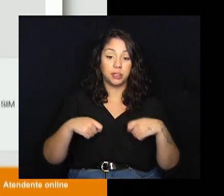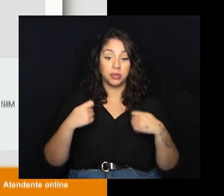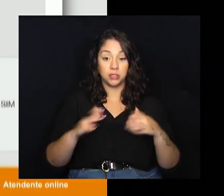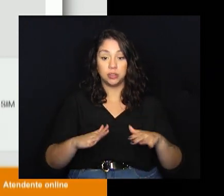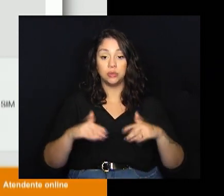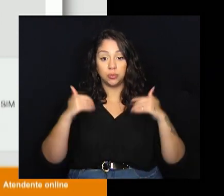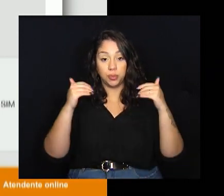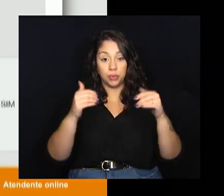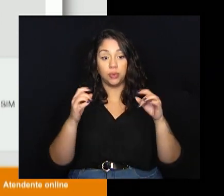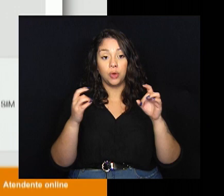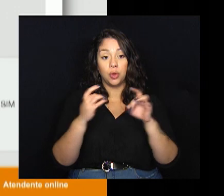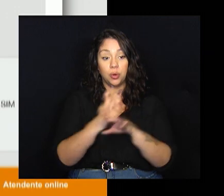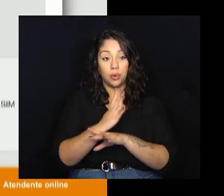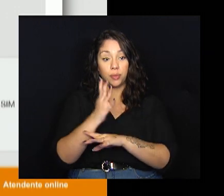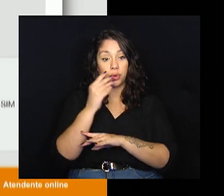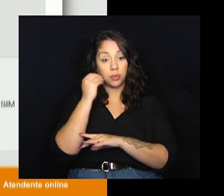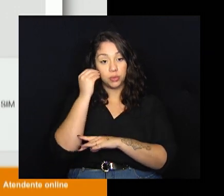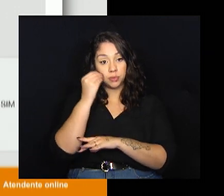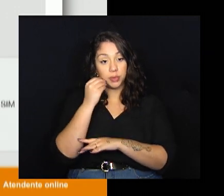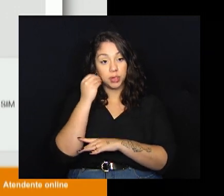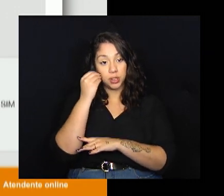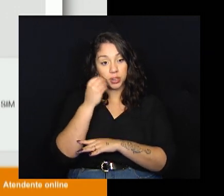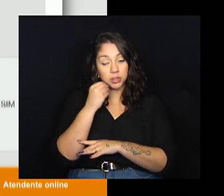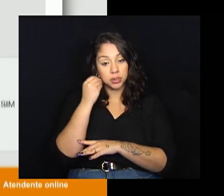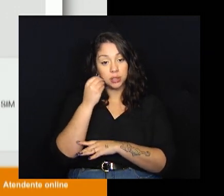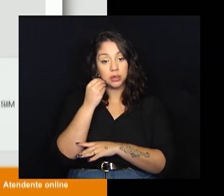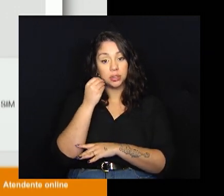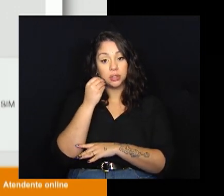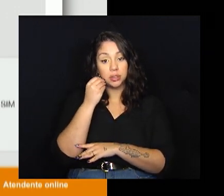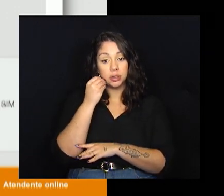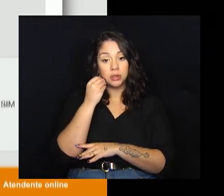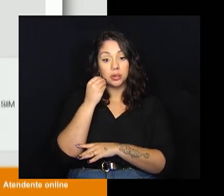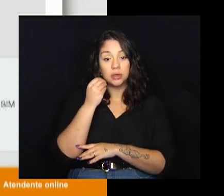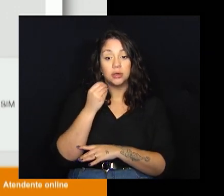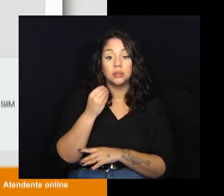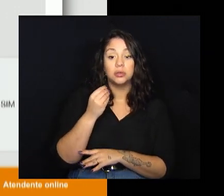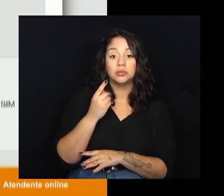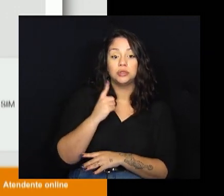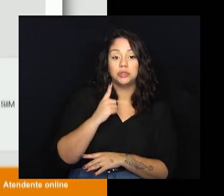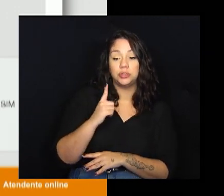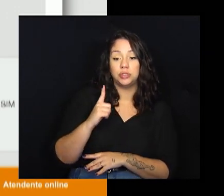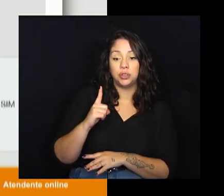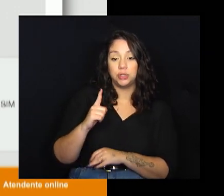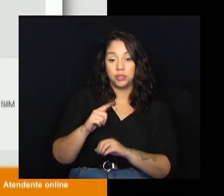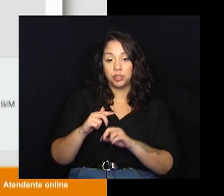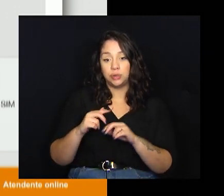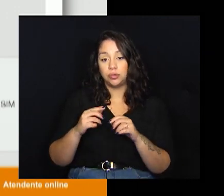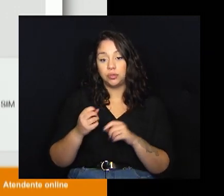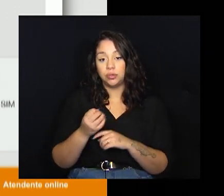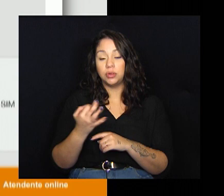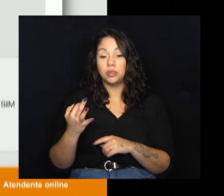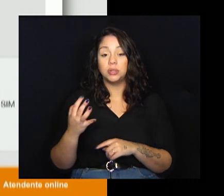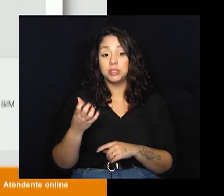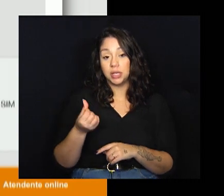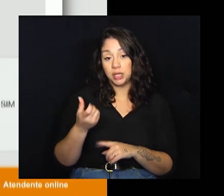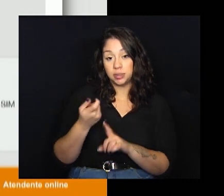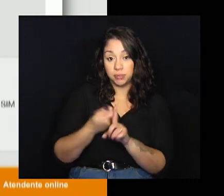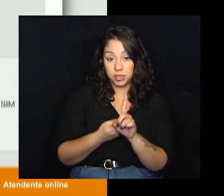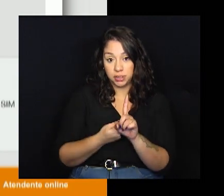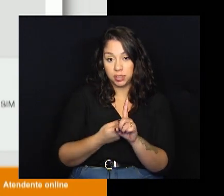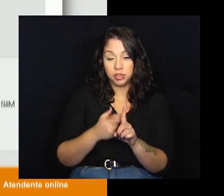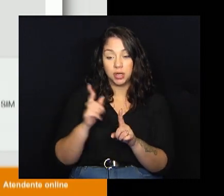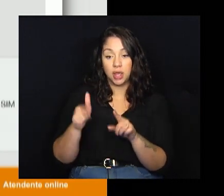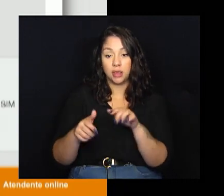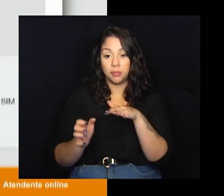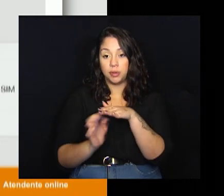e experiência de seis meses com salário de r$ 3.582 essa empresa fica lá